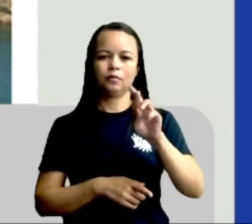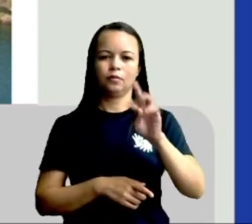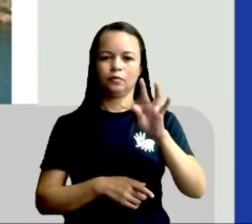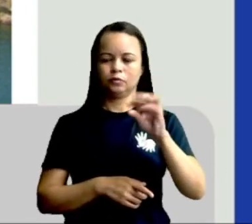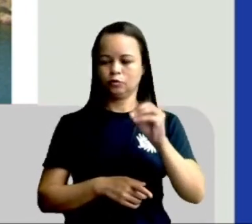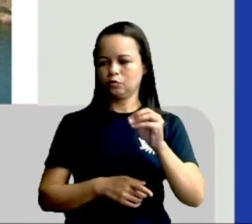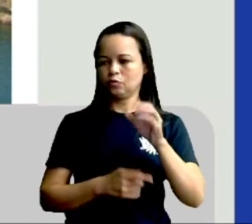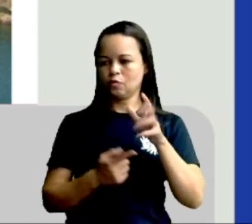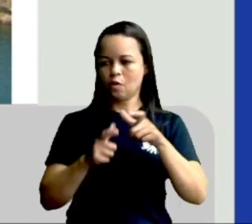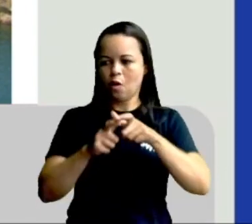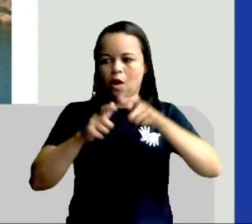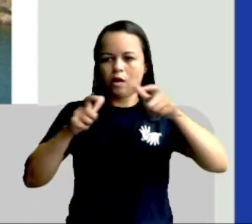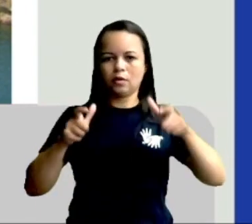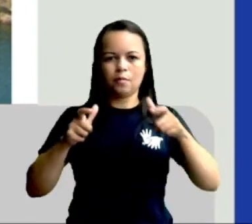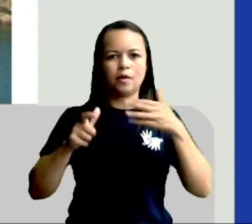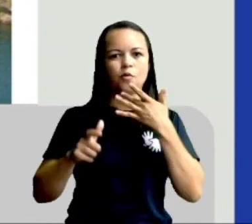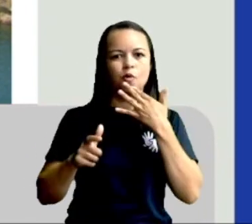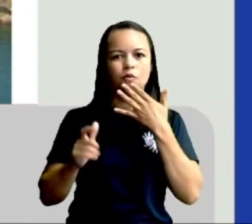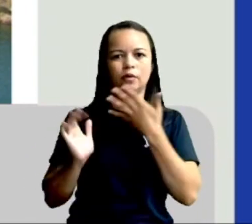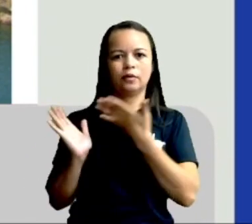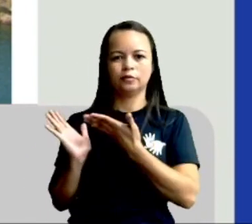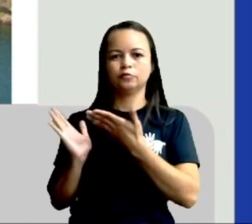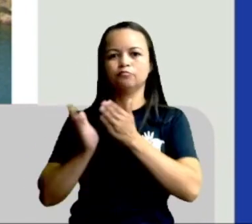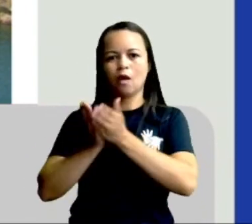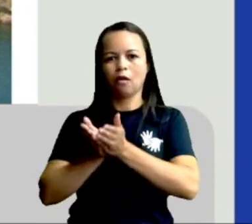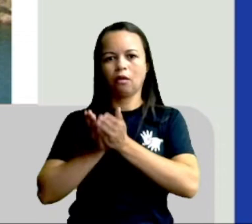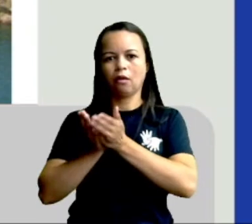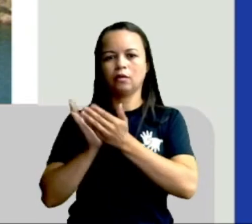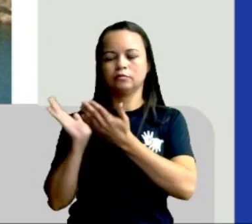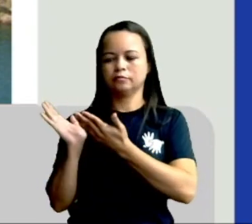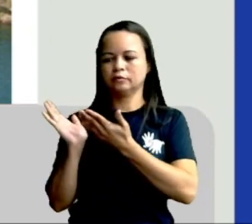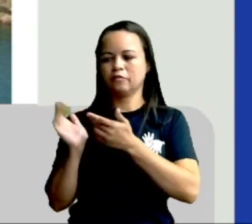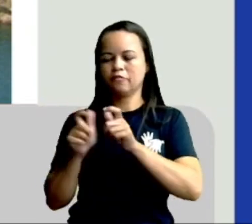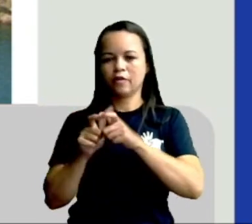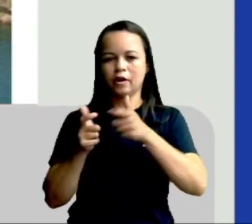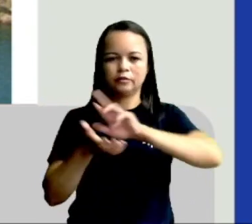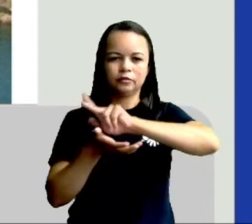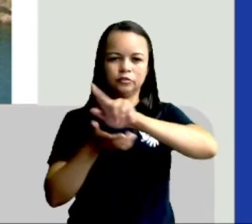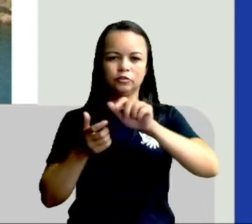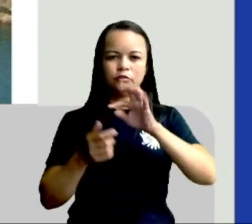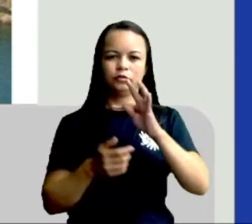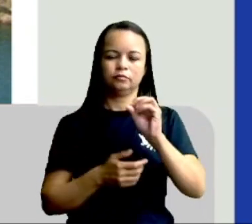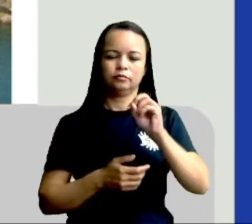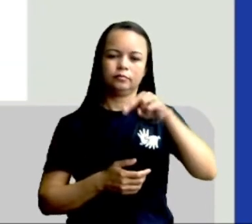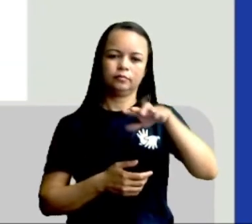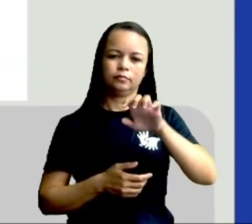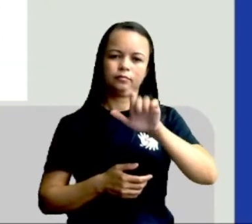coloridinho. Enorme, não é não? Carrega várias toneladas de cargas aí.